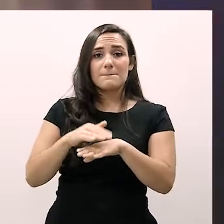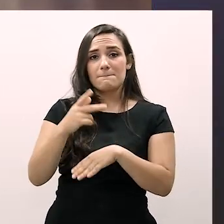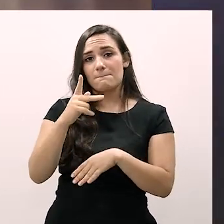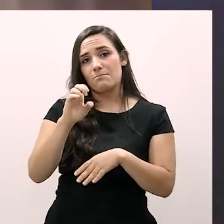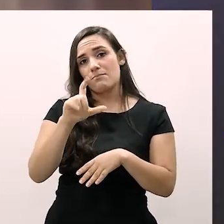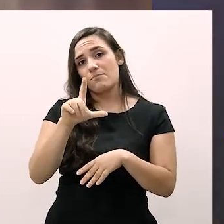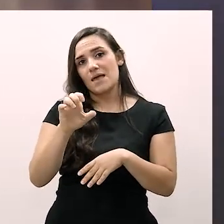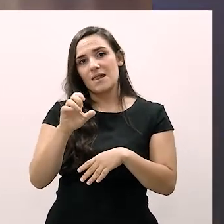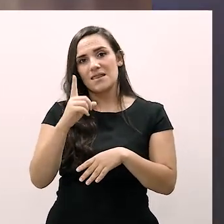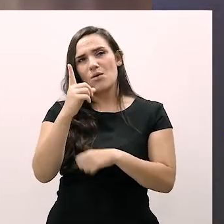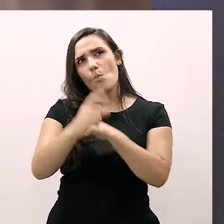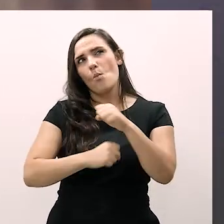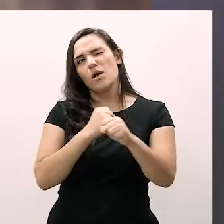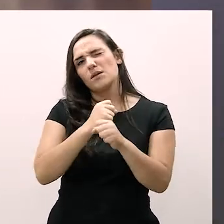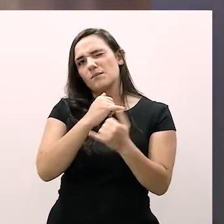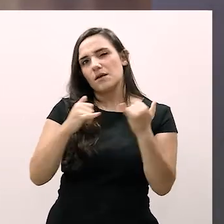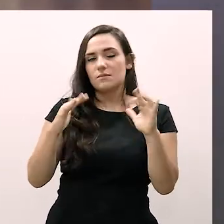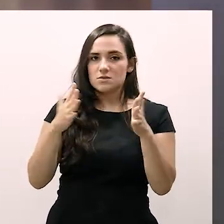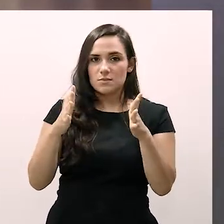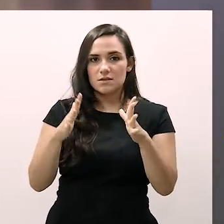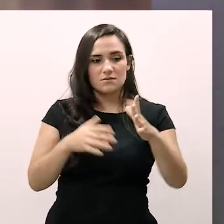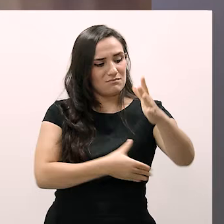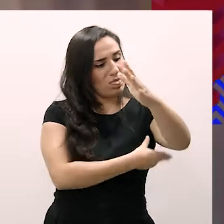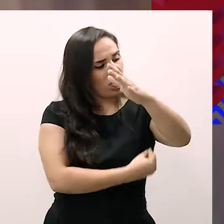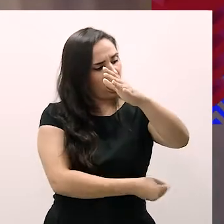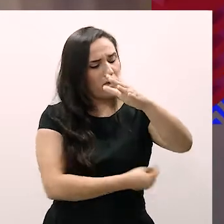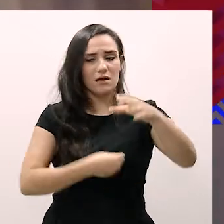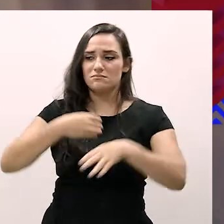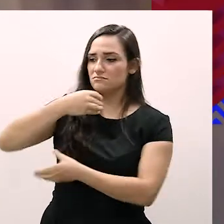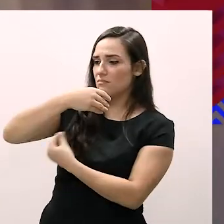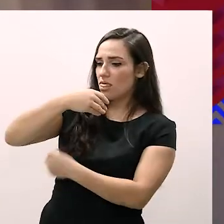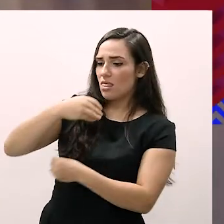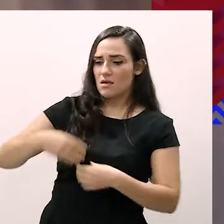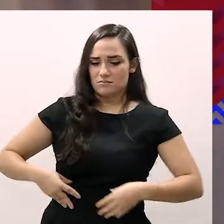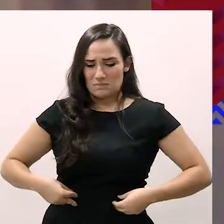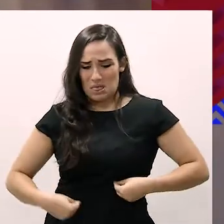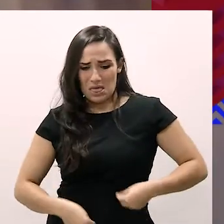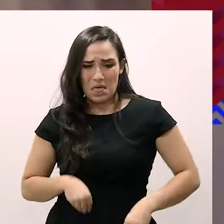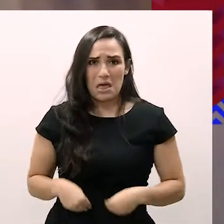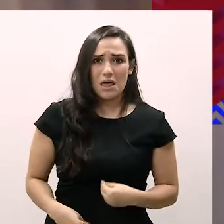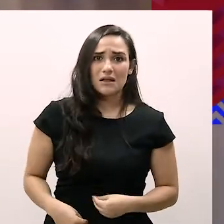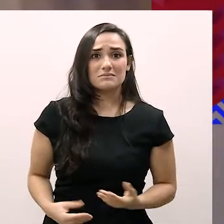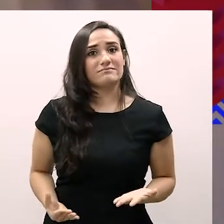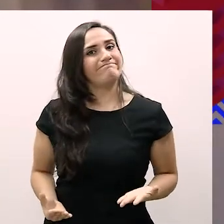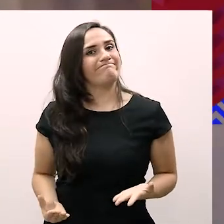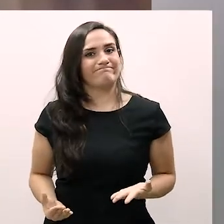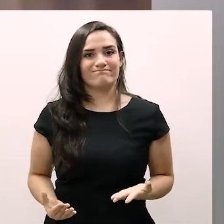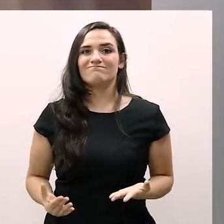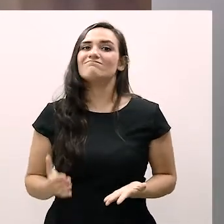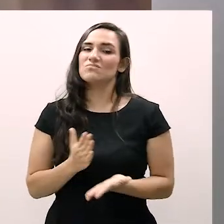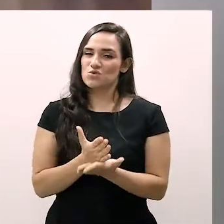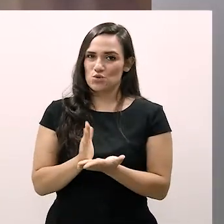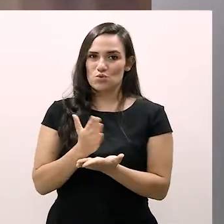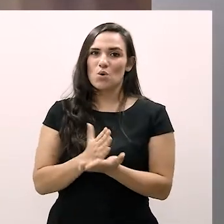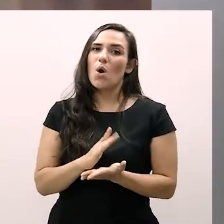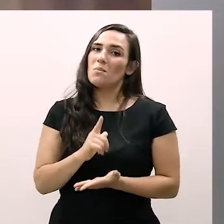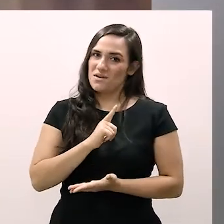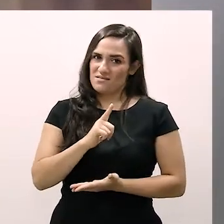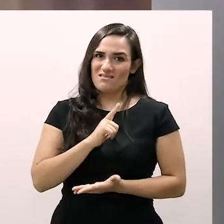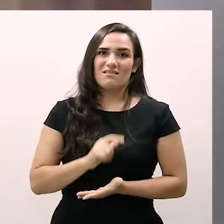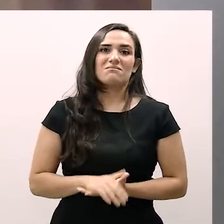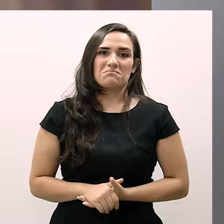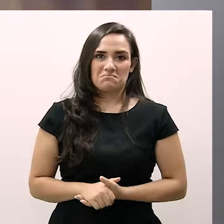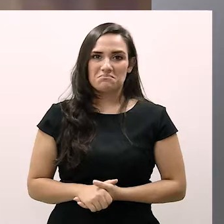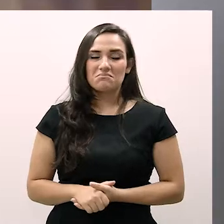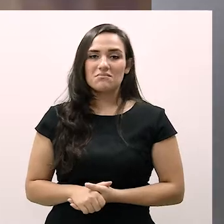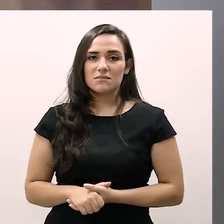se estabelece a perda final dos procedimentos cirúrgicos com intenção de perda de peso. Então, a cirurgia